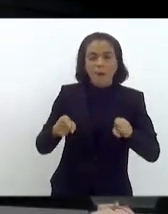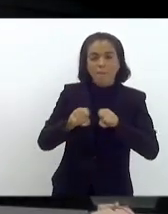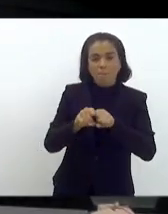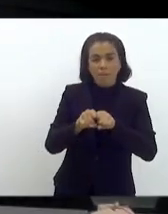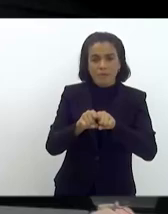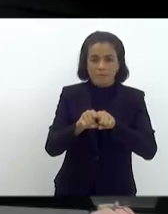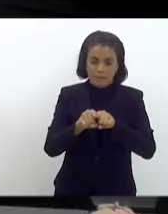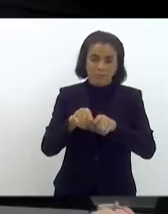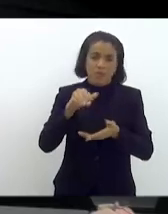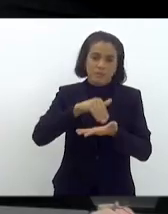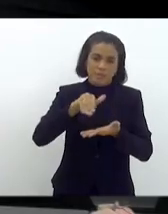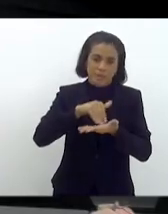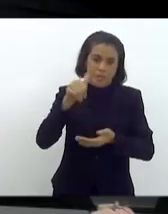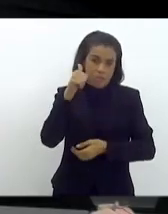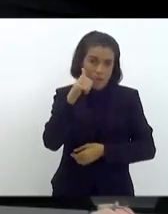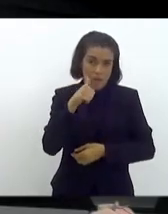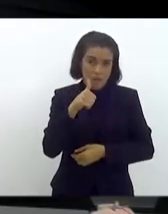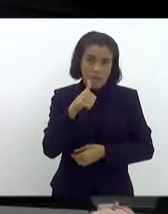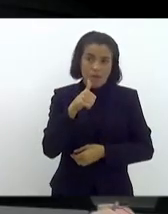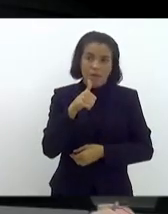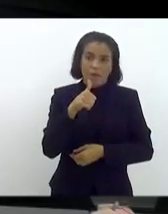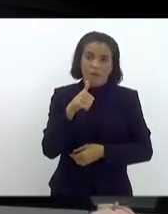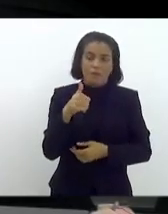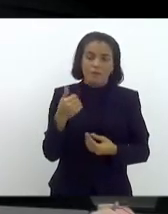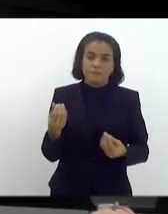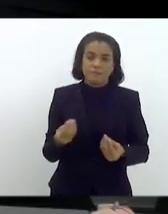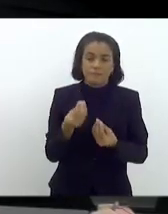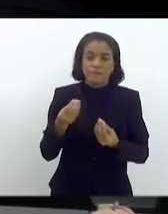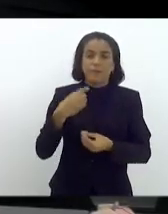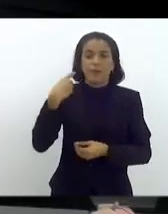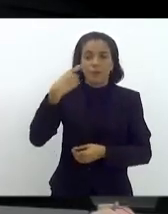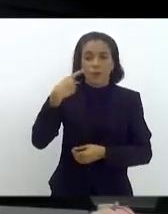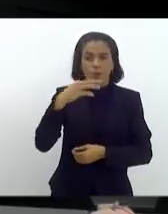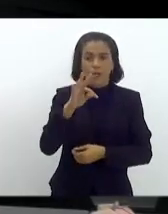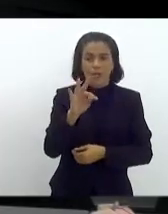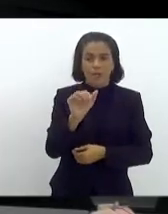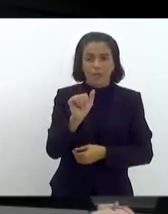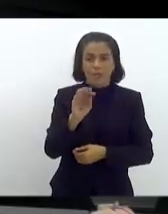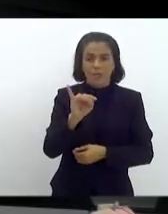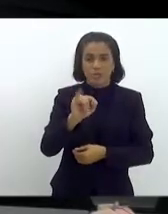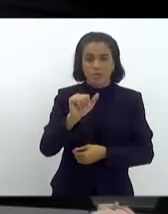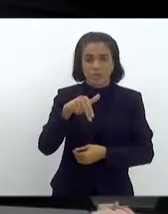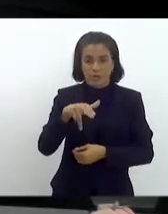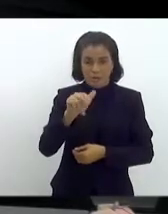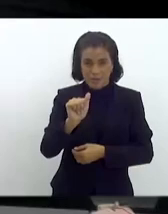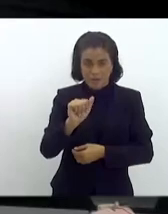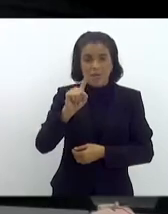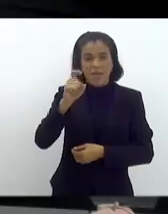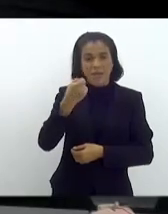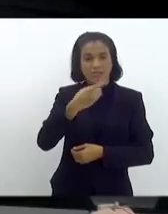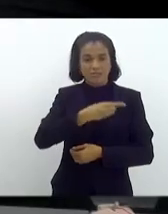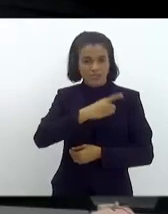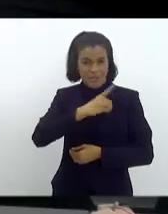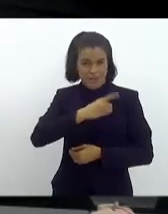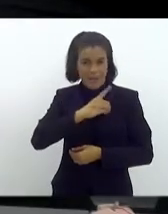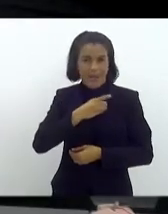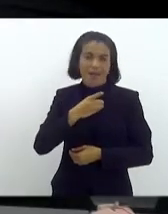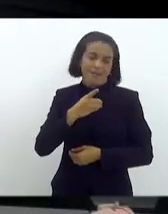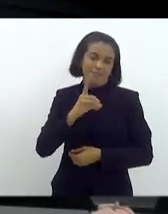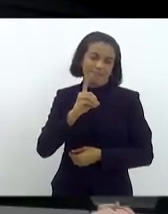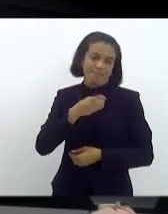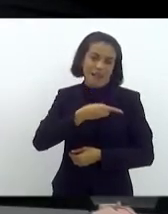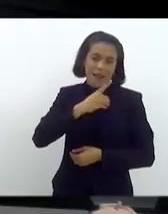muito próxima com a secretaria da mulher e a doutora Tatiana né que é já foi delegada também de Dean